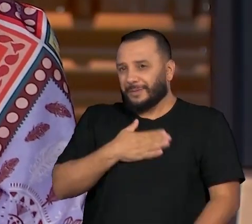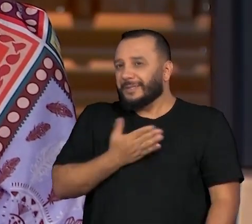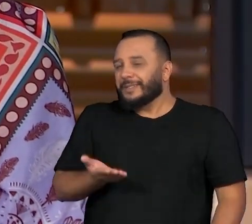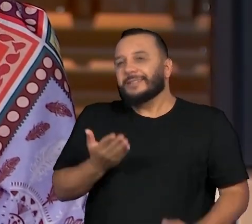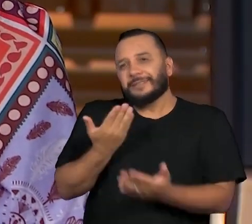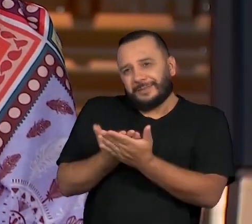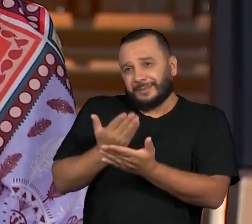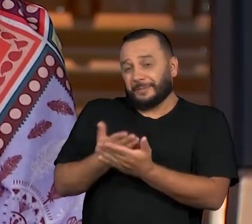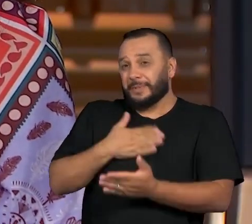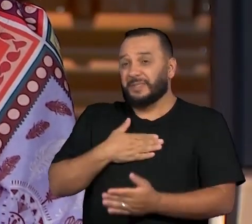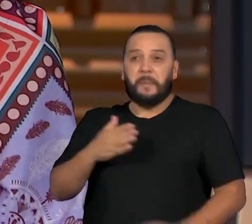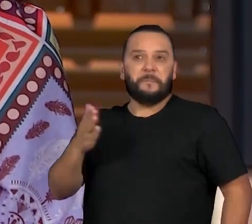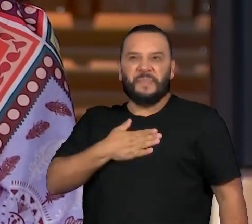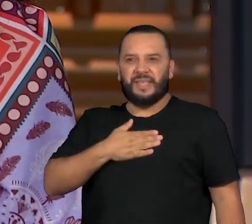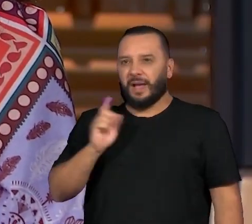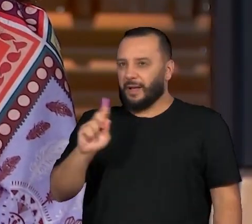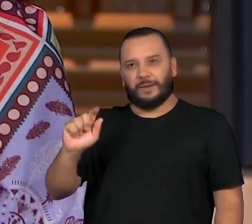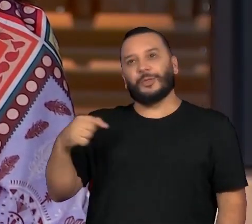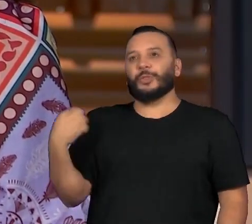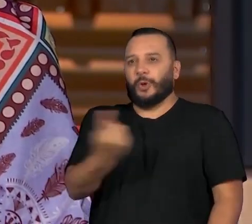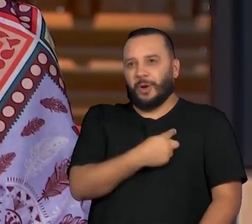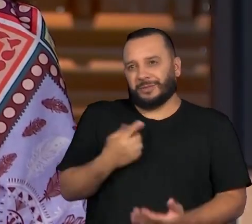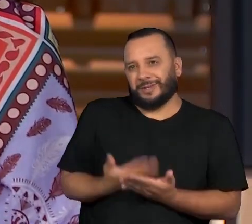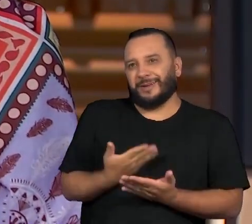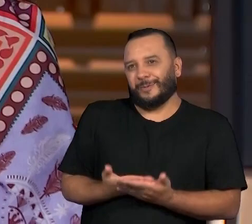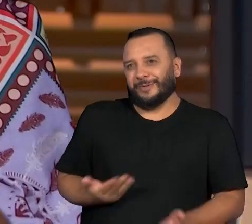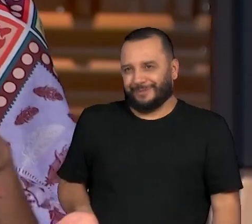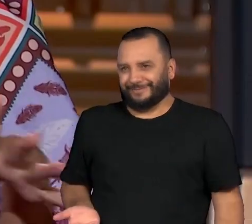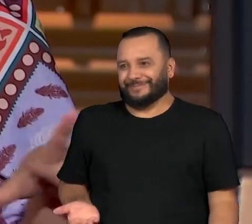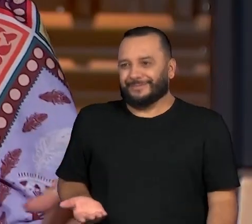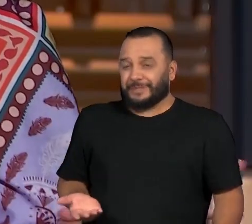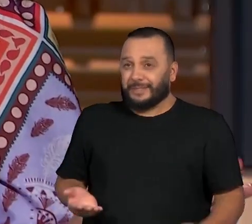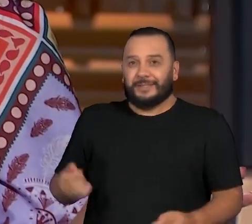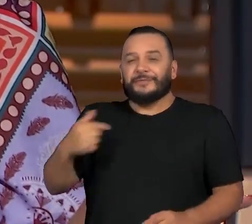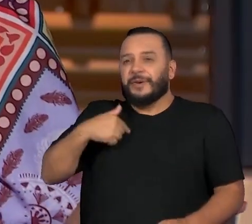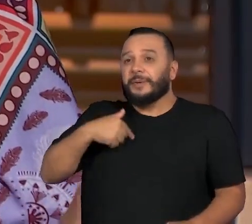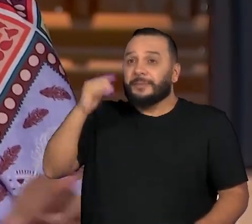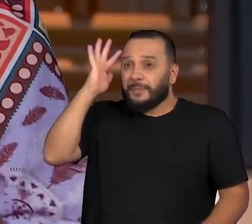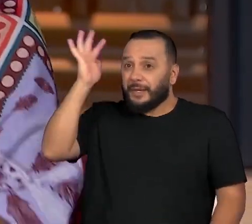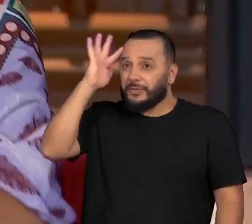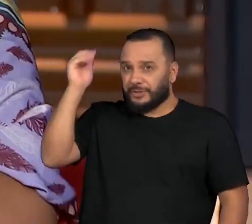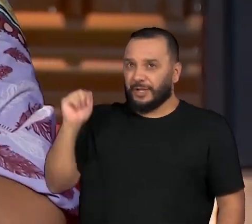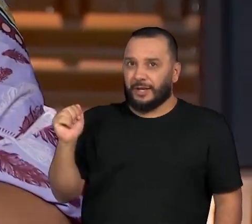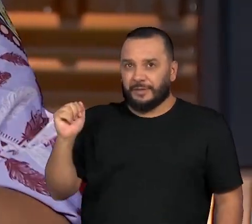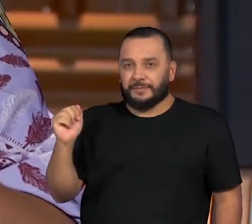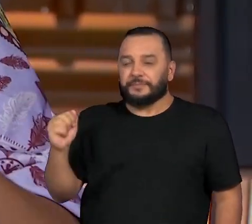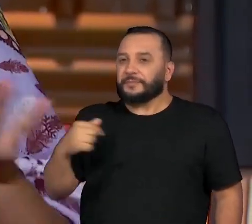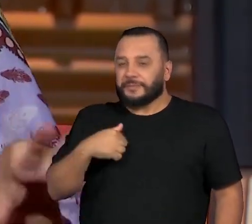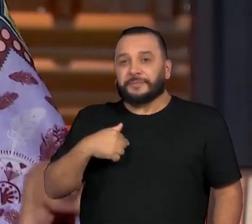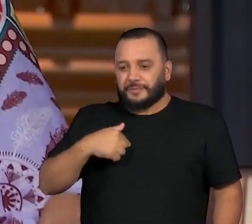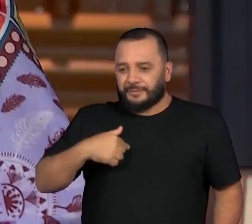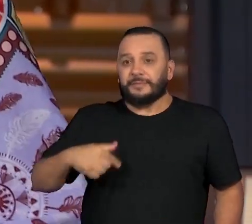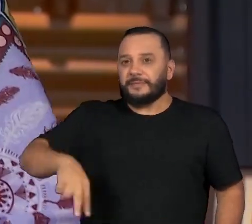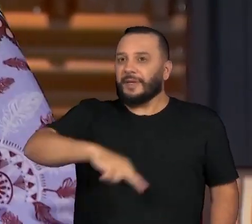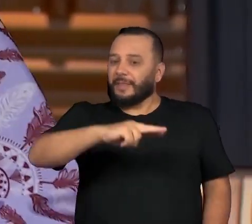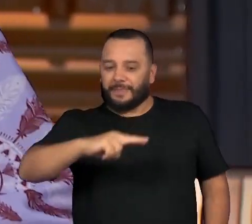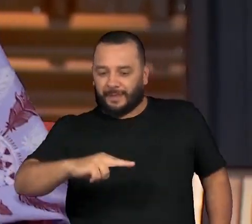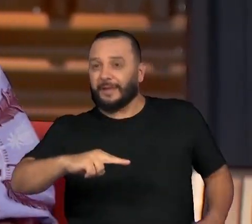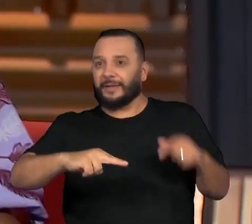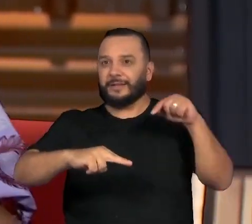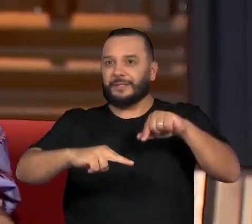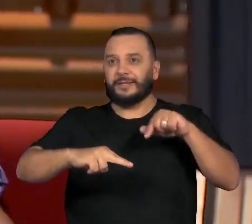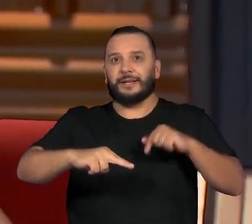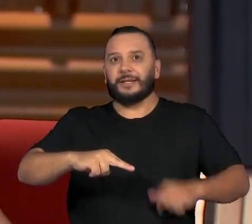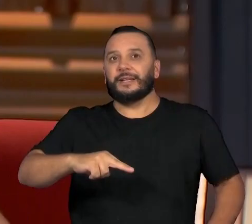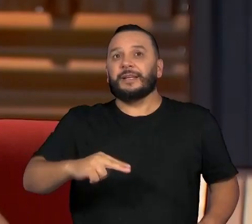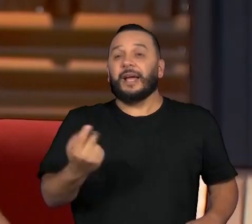nossa aula. Então, quando eu tô ali, eu falei, gente, mumificação, então vamos imaginar. Aí, deita uma pessoa na mesa. Um aluno, ele fez uma menção